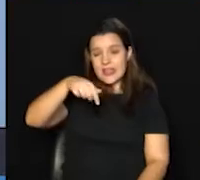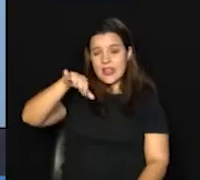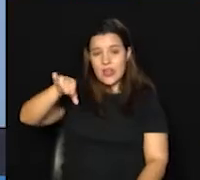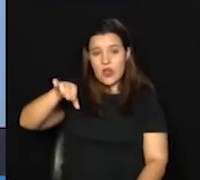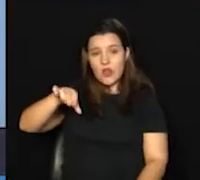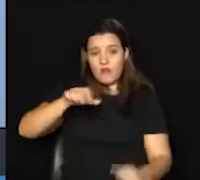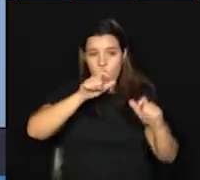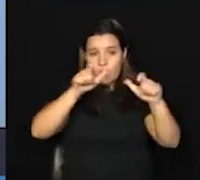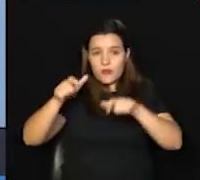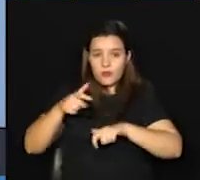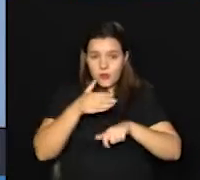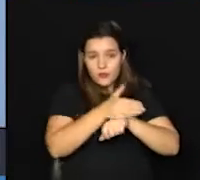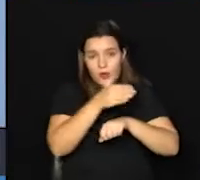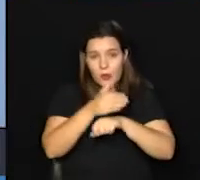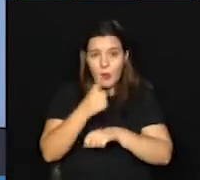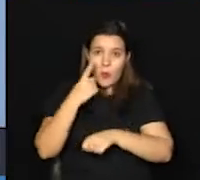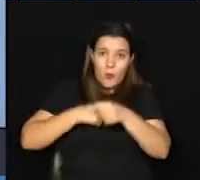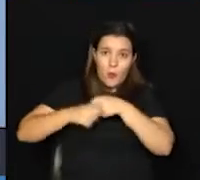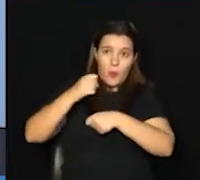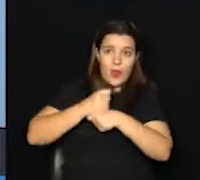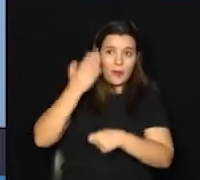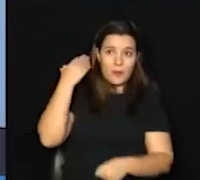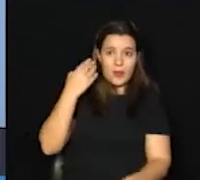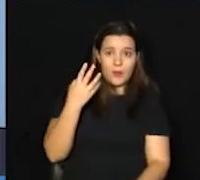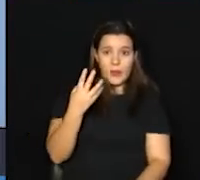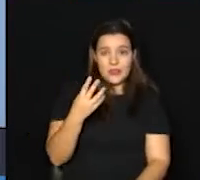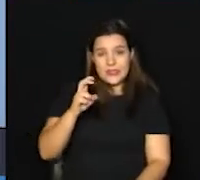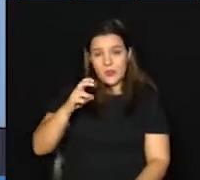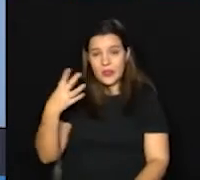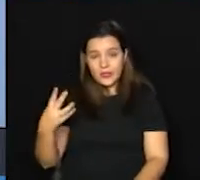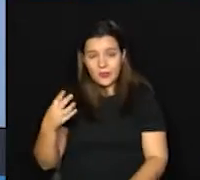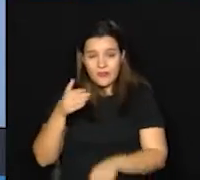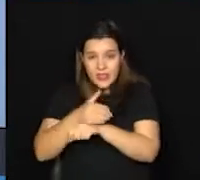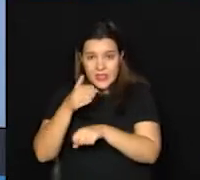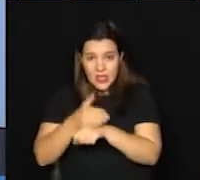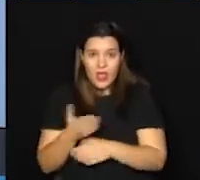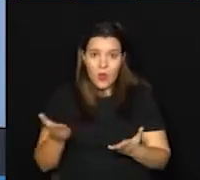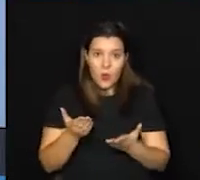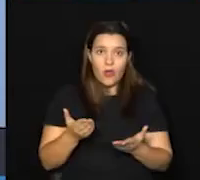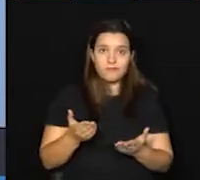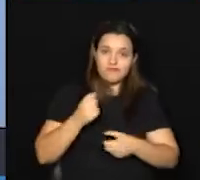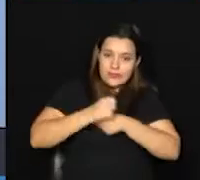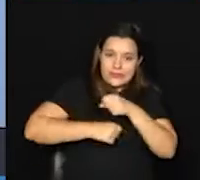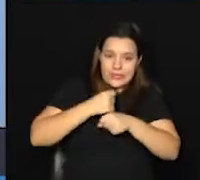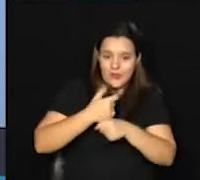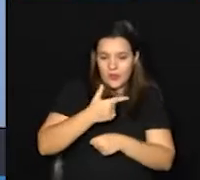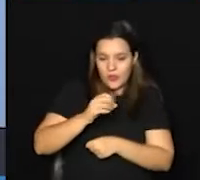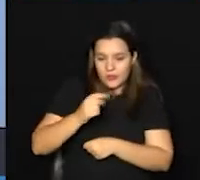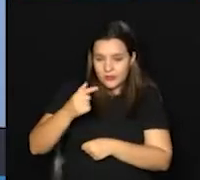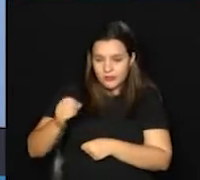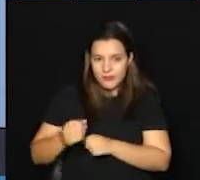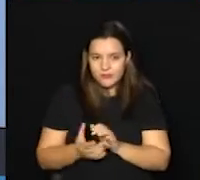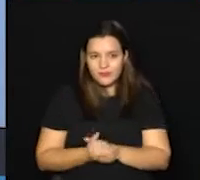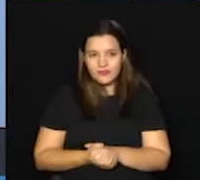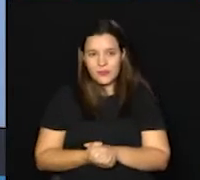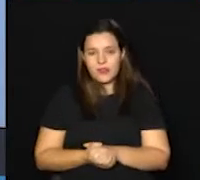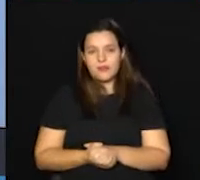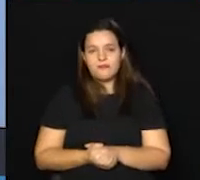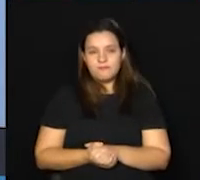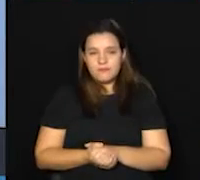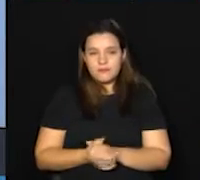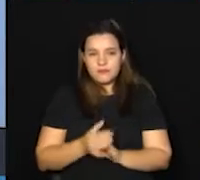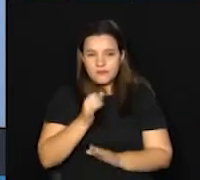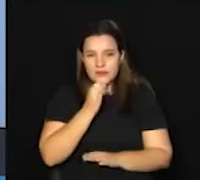passado 454. Todo alerta, lembrando você aí de casa, junto ao lixo de frente de casa ou aí no seu